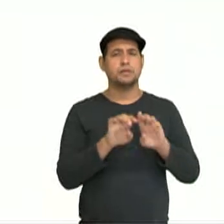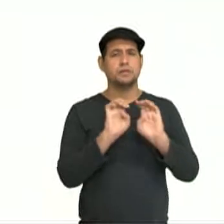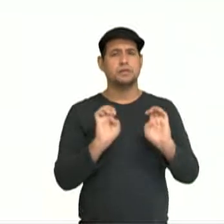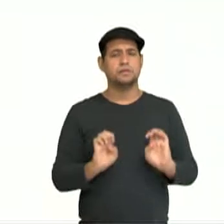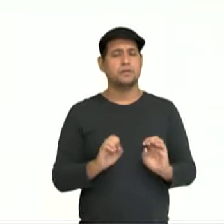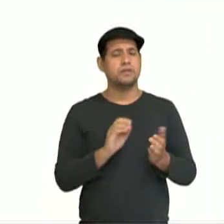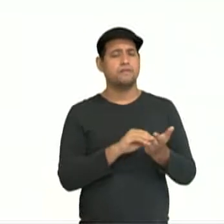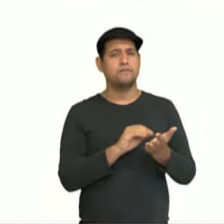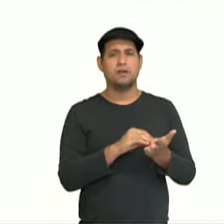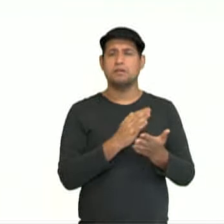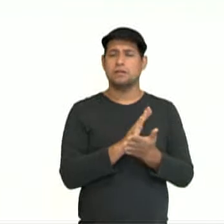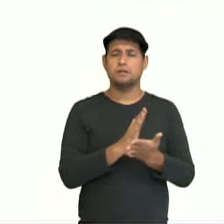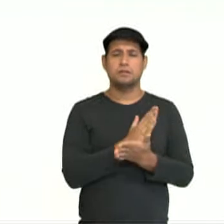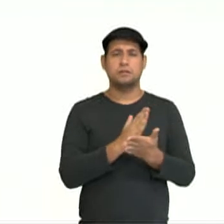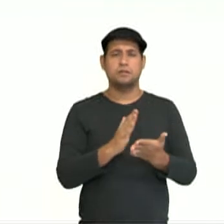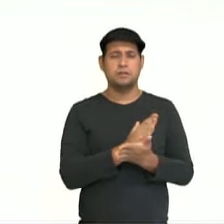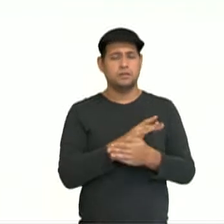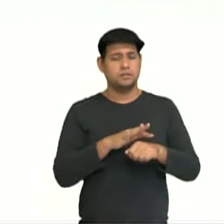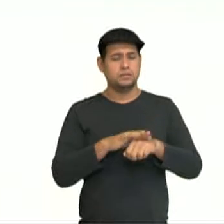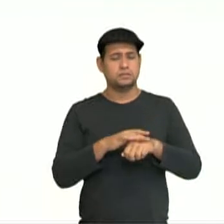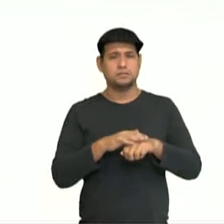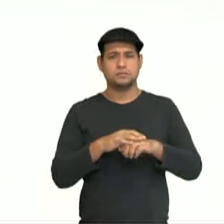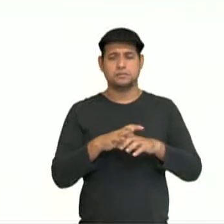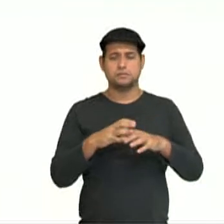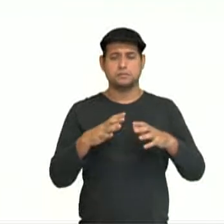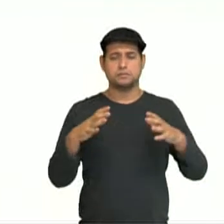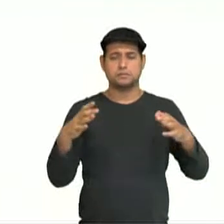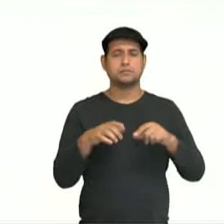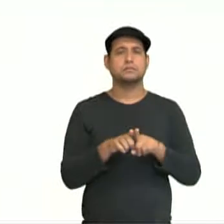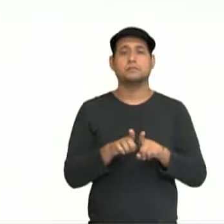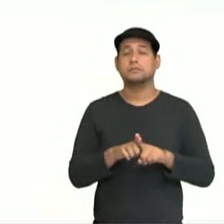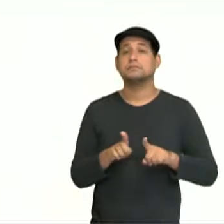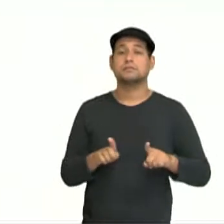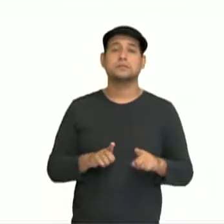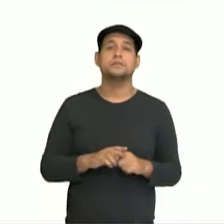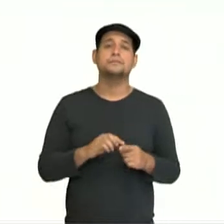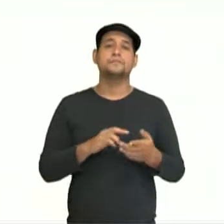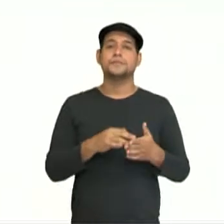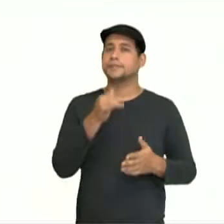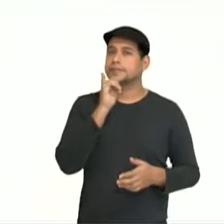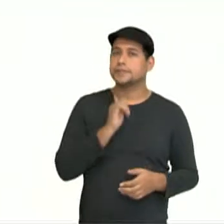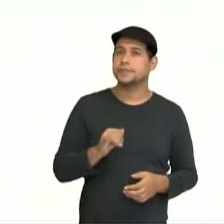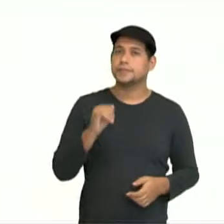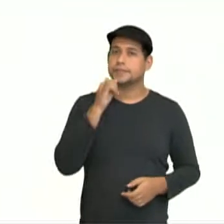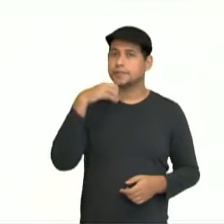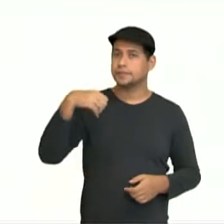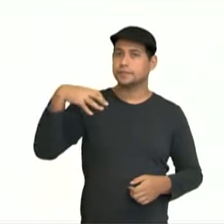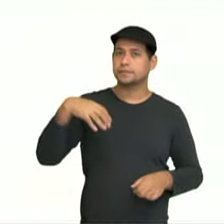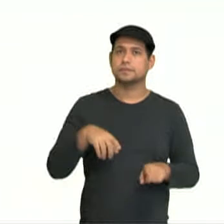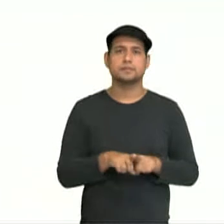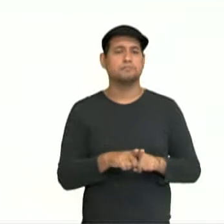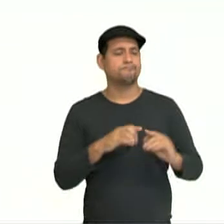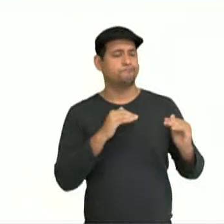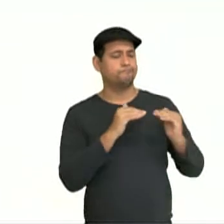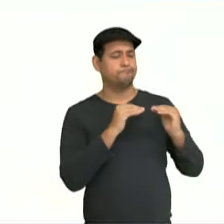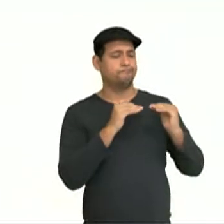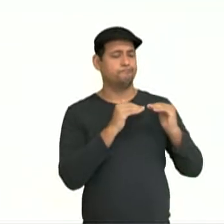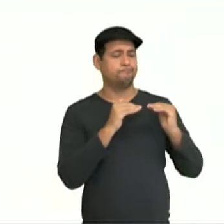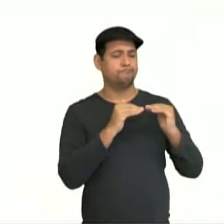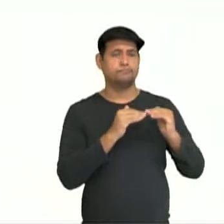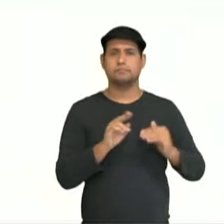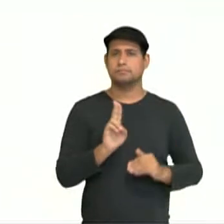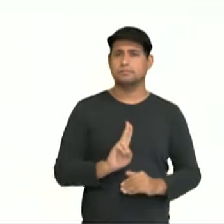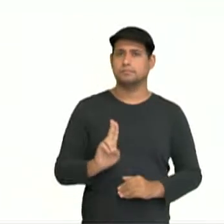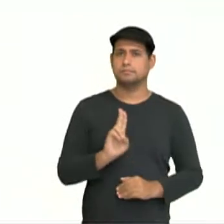vezes a transmissão de doenças se torna muito mais facilitada, uma transmissão elétrica não condizente com o